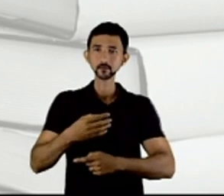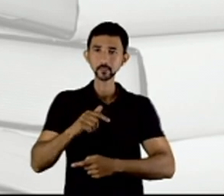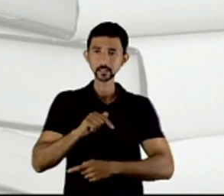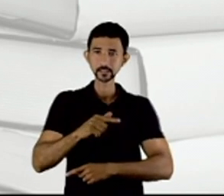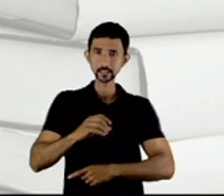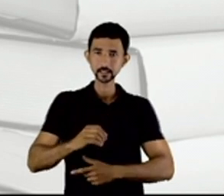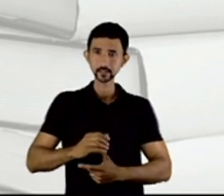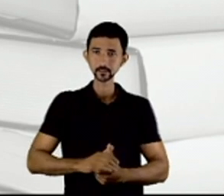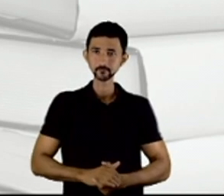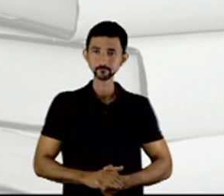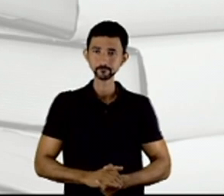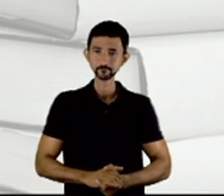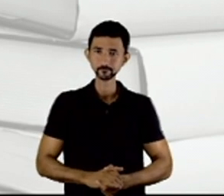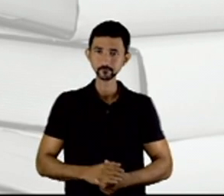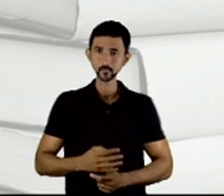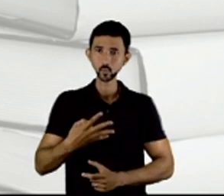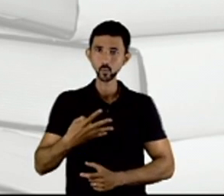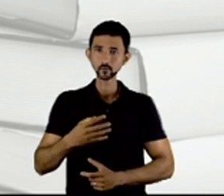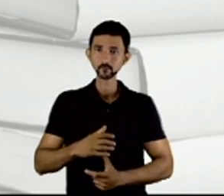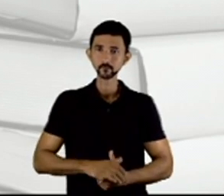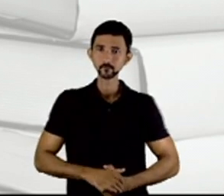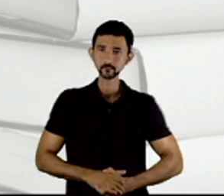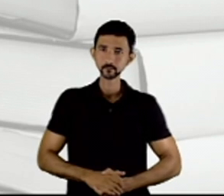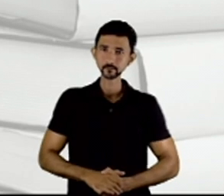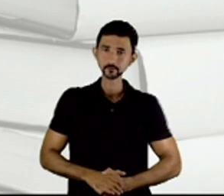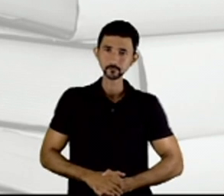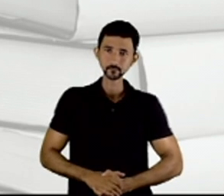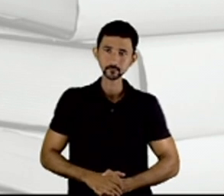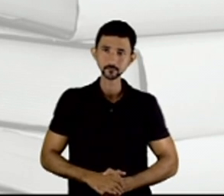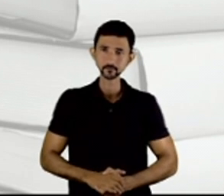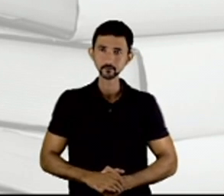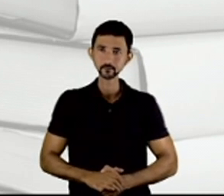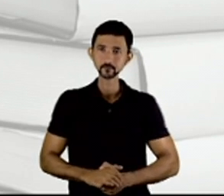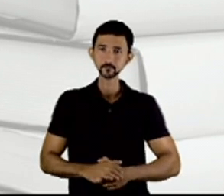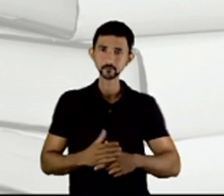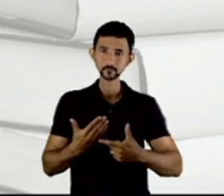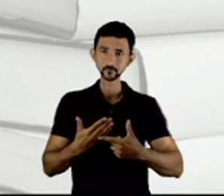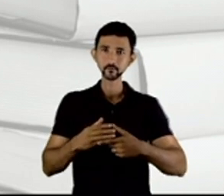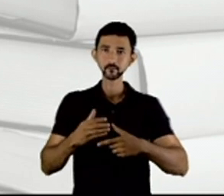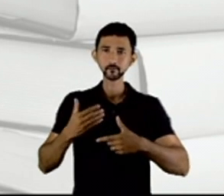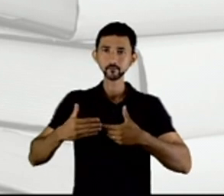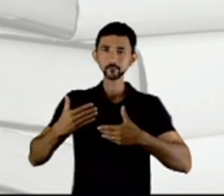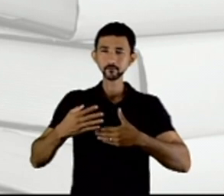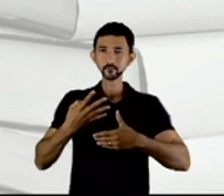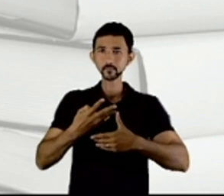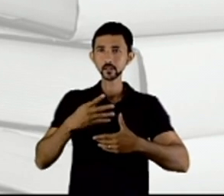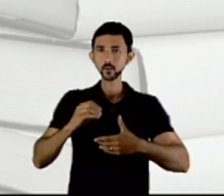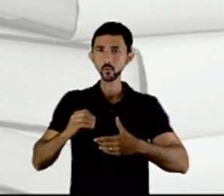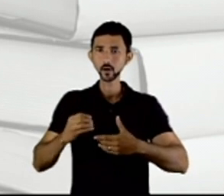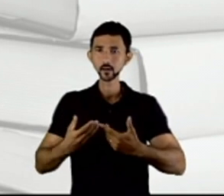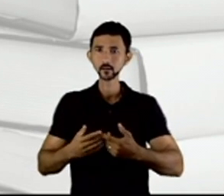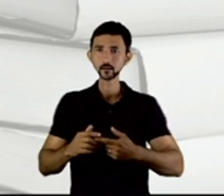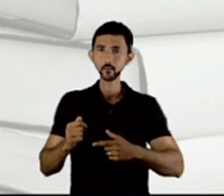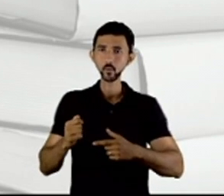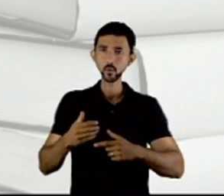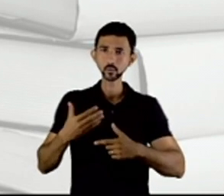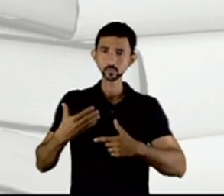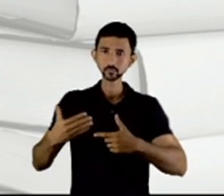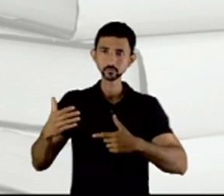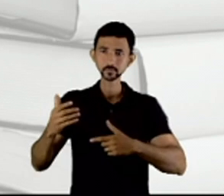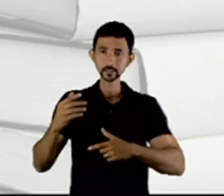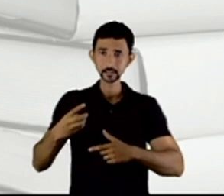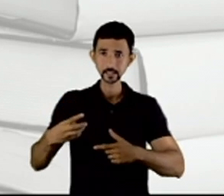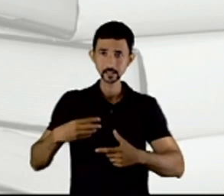70, 4. Aí coloca o 0 novamente. Aí fica 40 por 11.